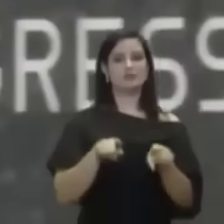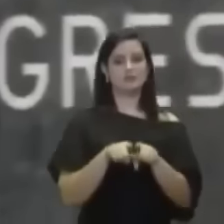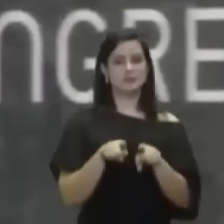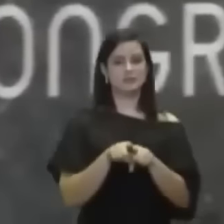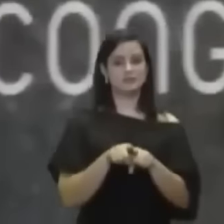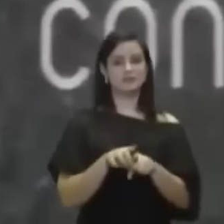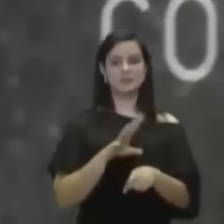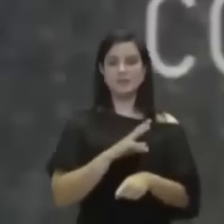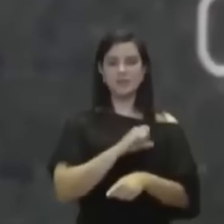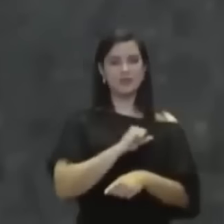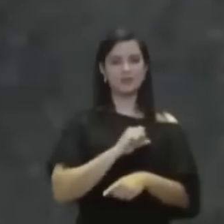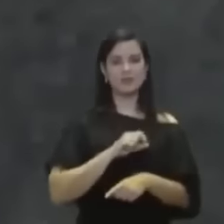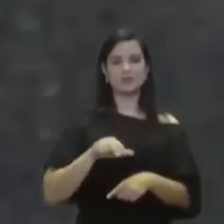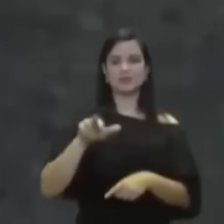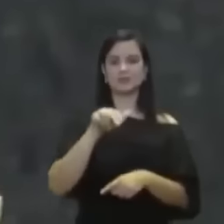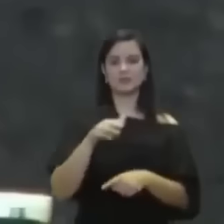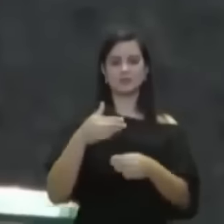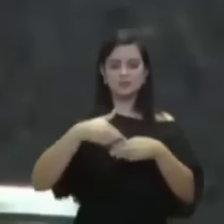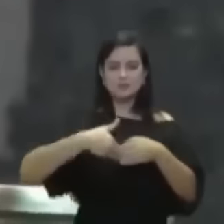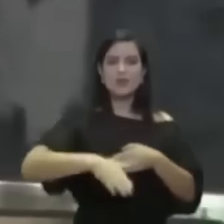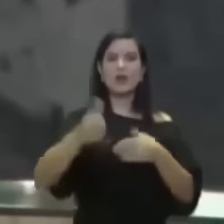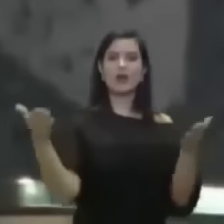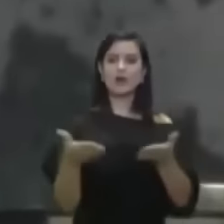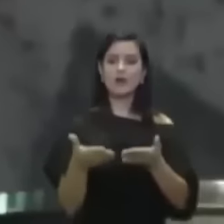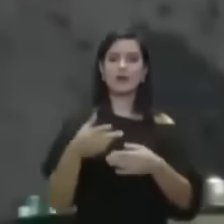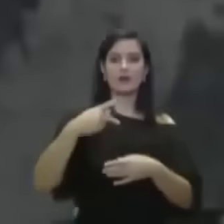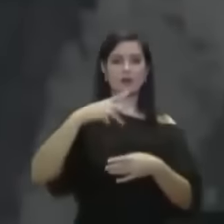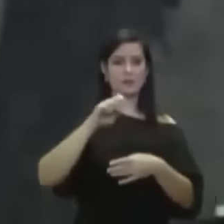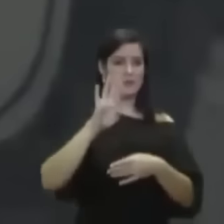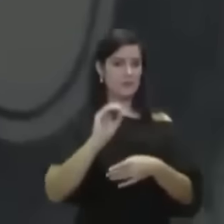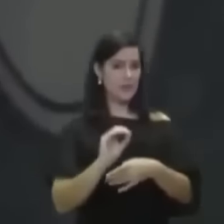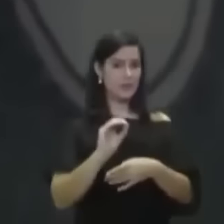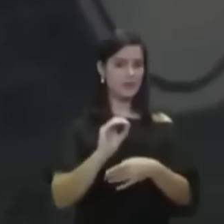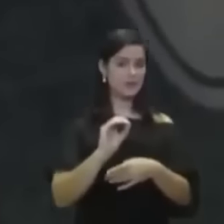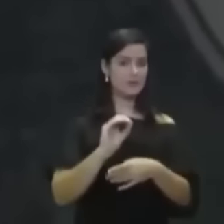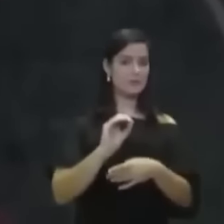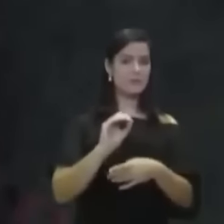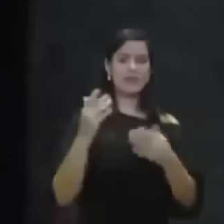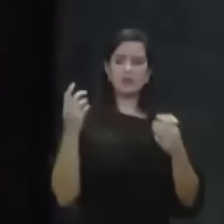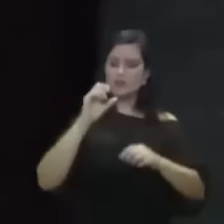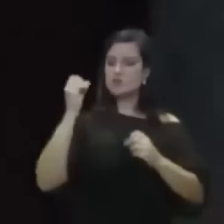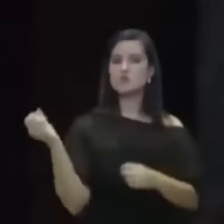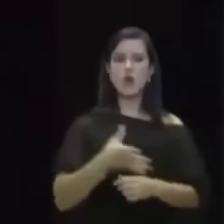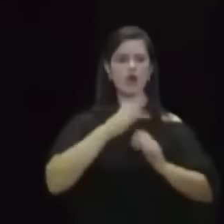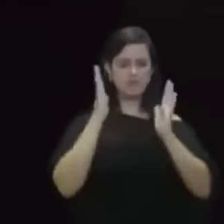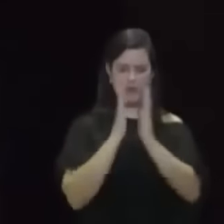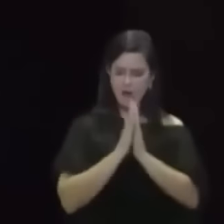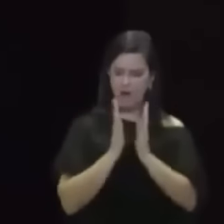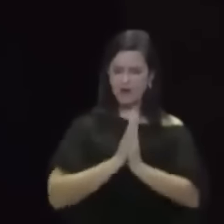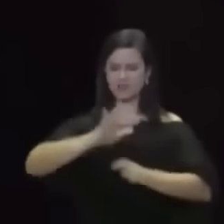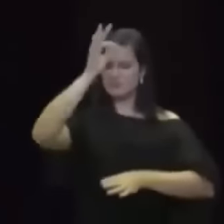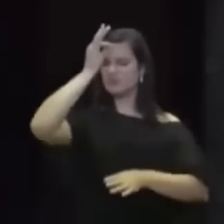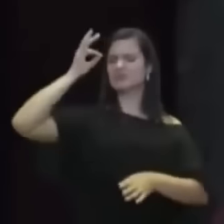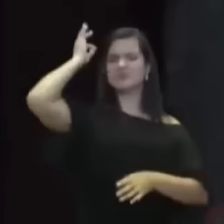Amados irmãos, a partir daqui Pedro é um novo homem, a partir daqui Pedro é um homem de oração, a partir daqui Pedro é um homem cheio do